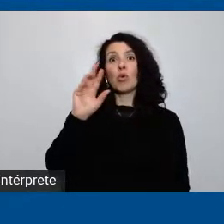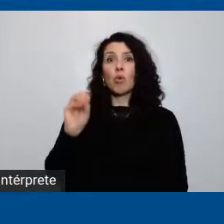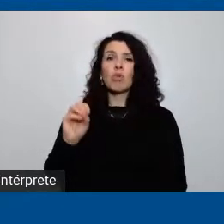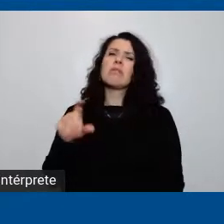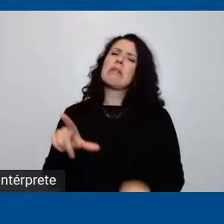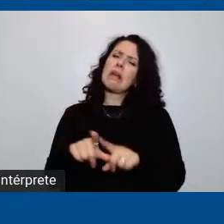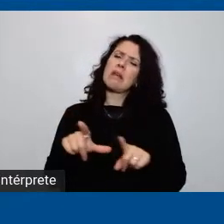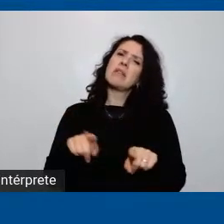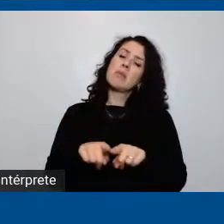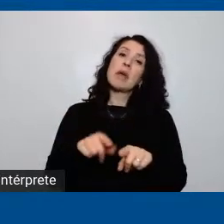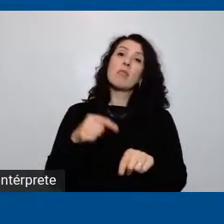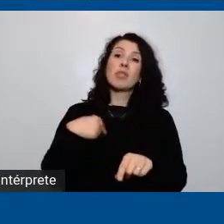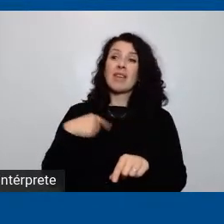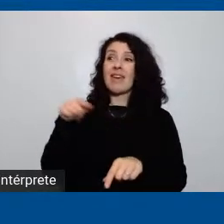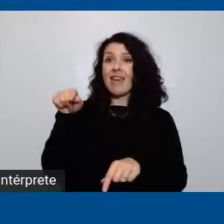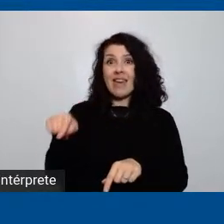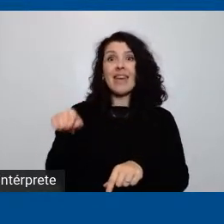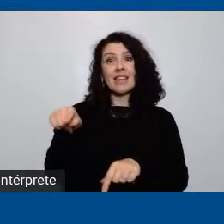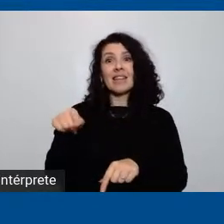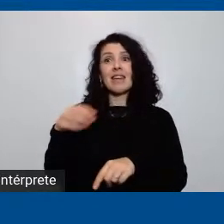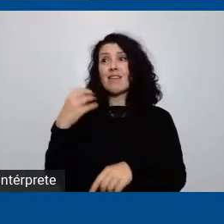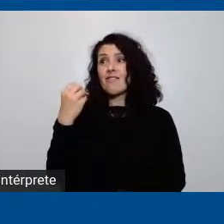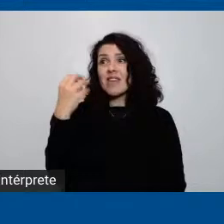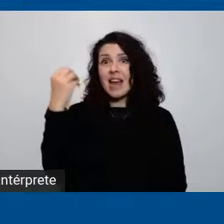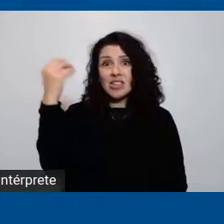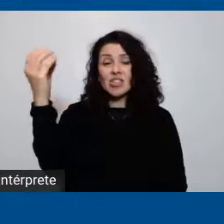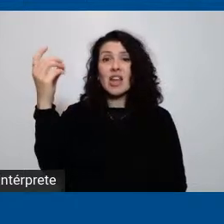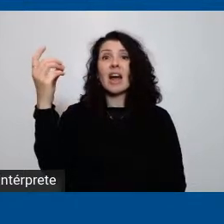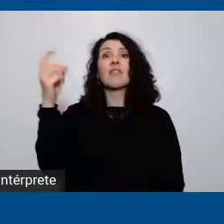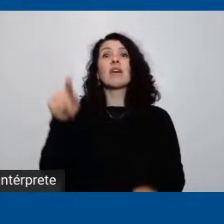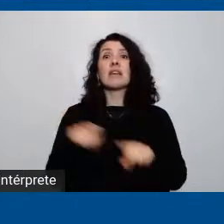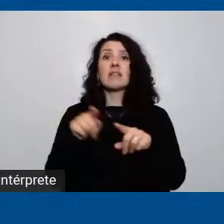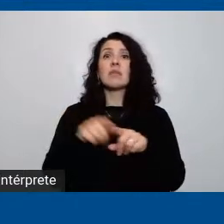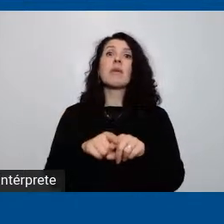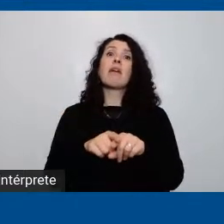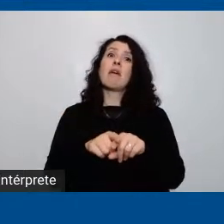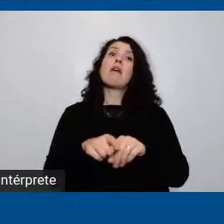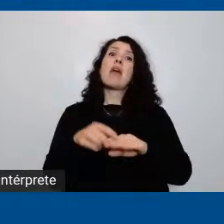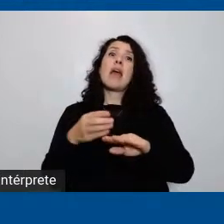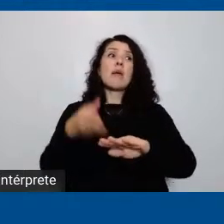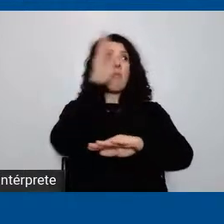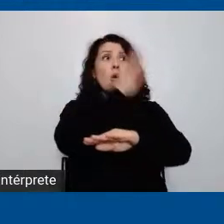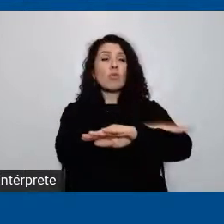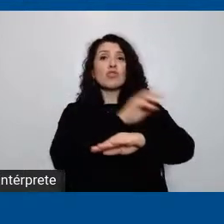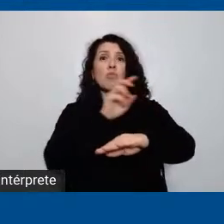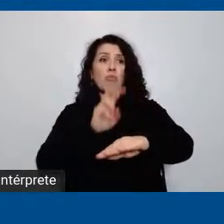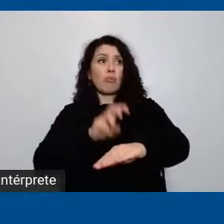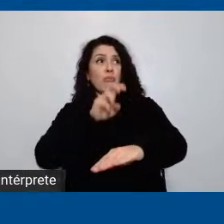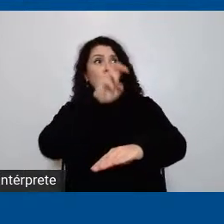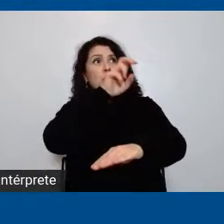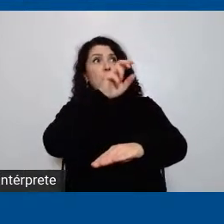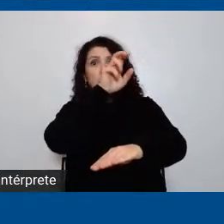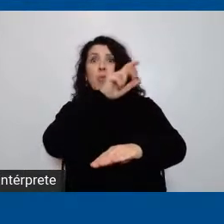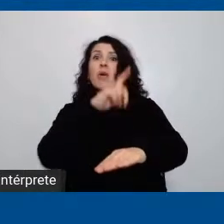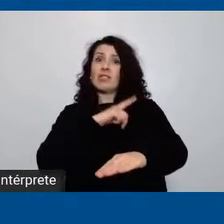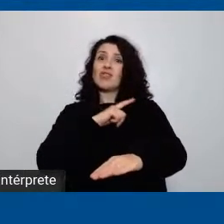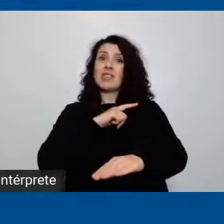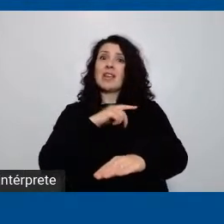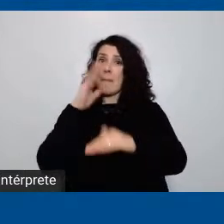primeiros excursionistas, né? E alpinista mesmo, e você tem um